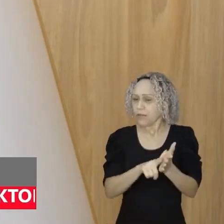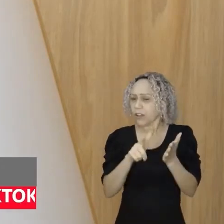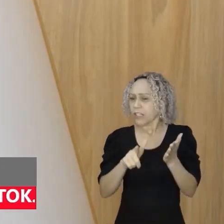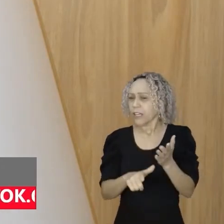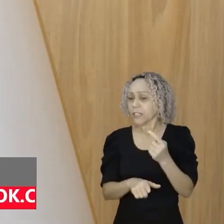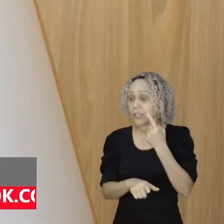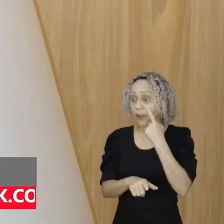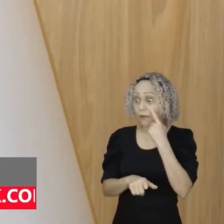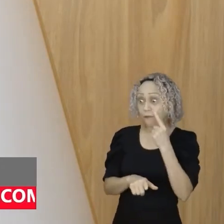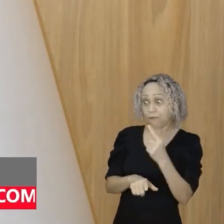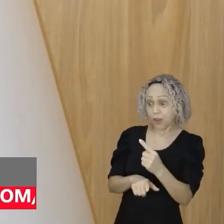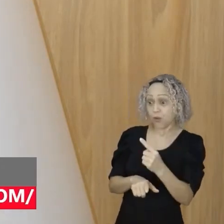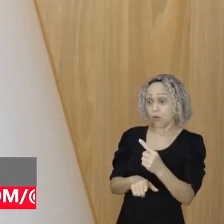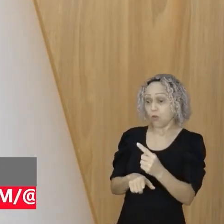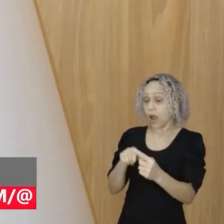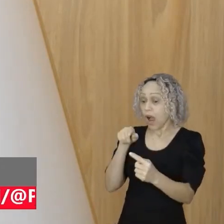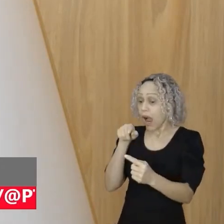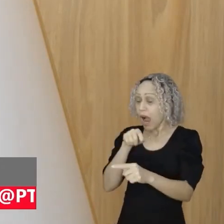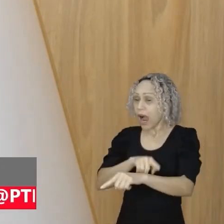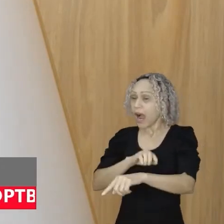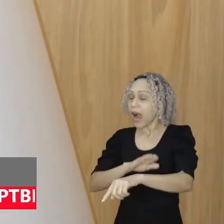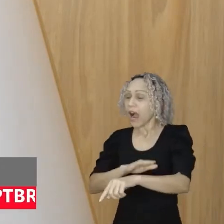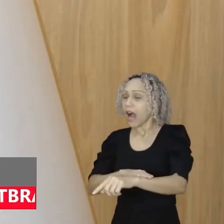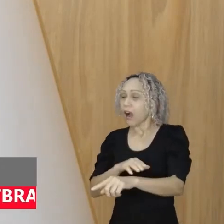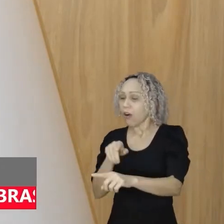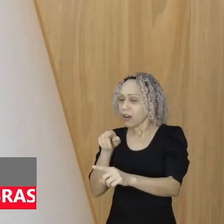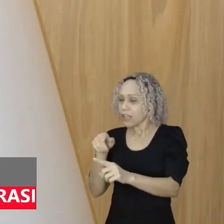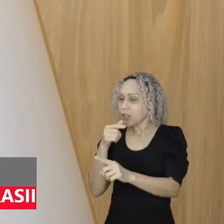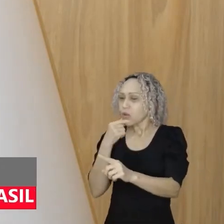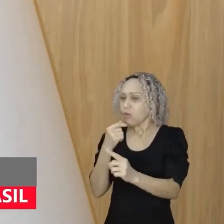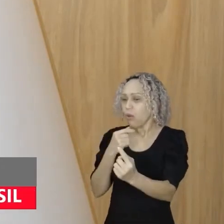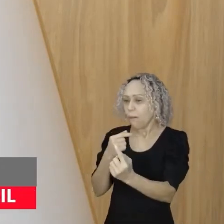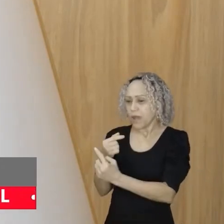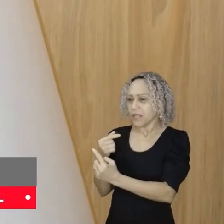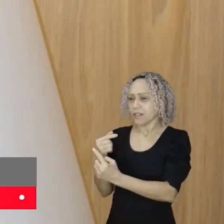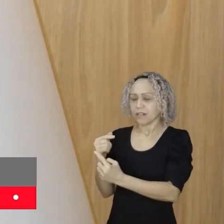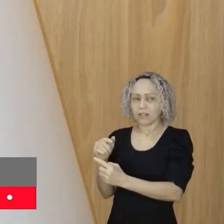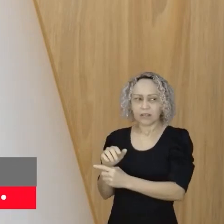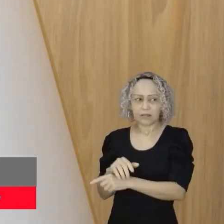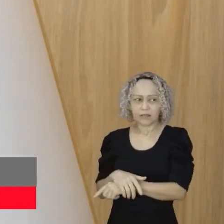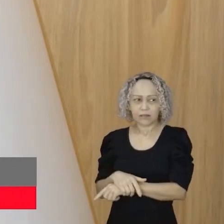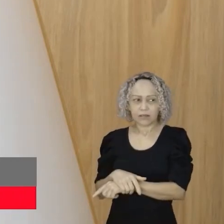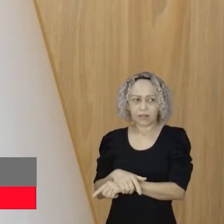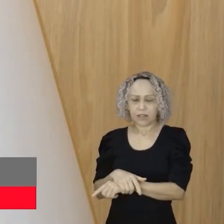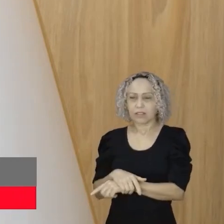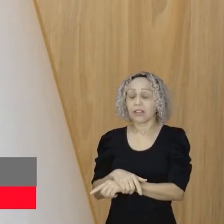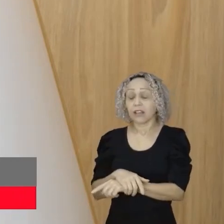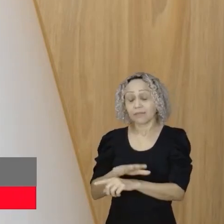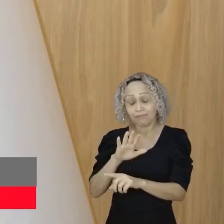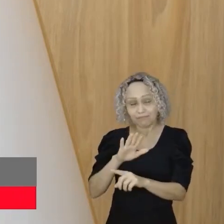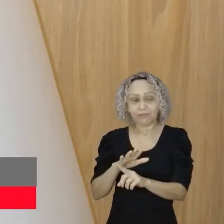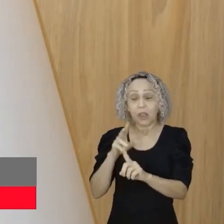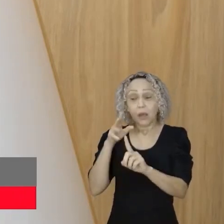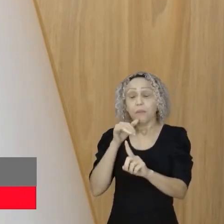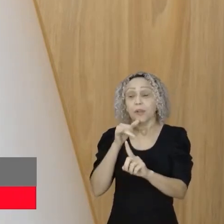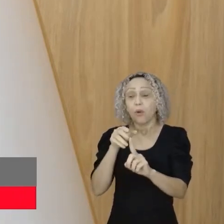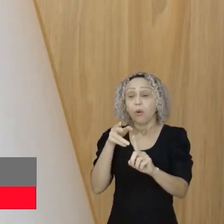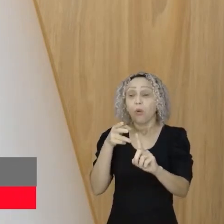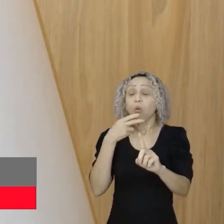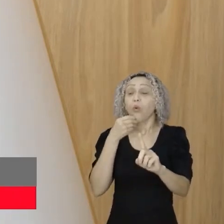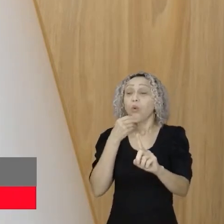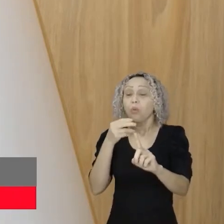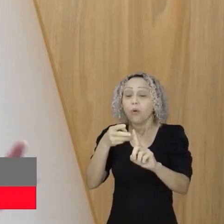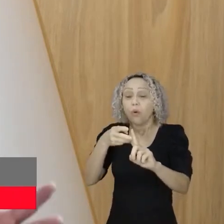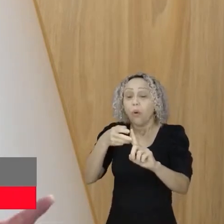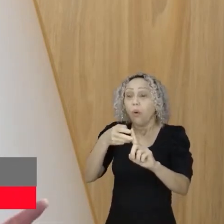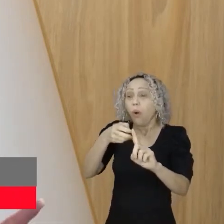colocar isso em cena. Mas você já imaginou o risco que seria isso? Há um mês e pouco das eleições, o hacker de Araraquara, aquele